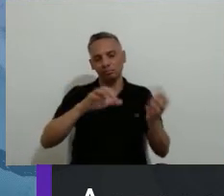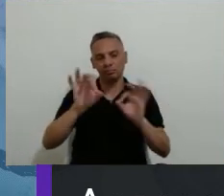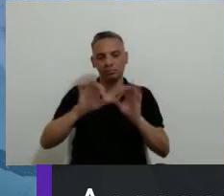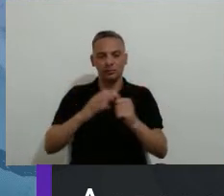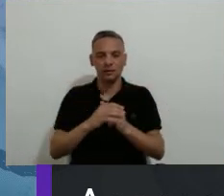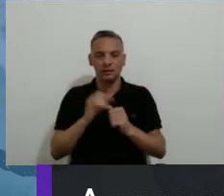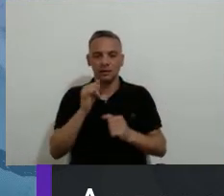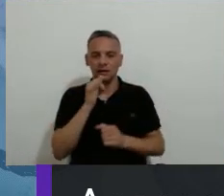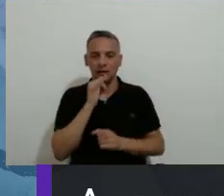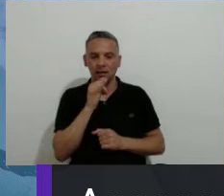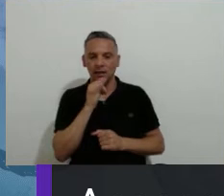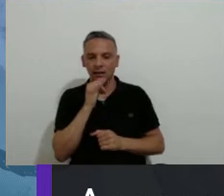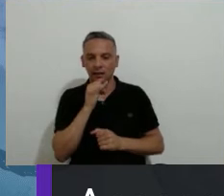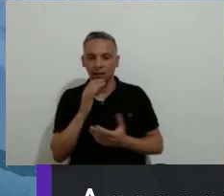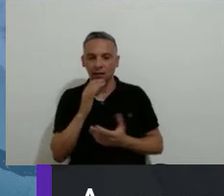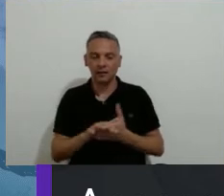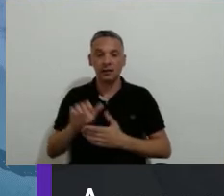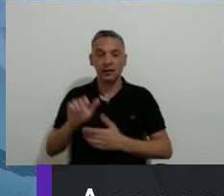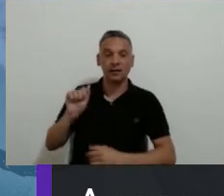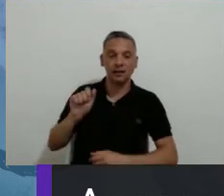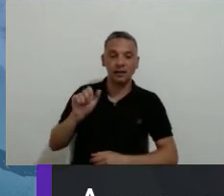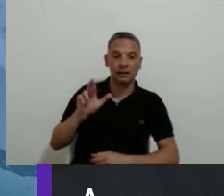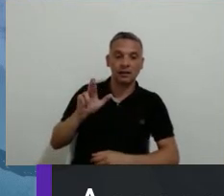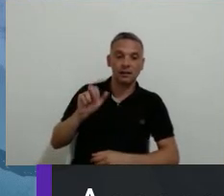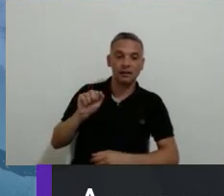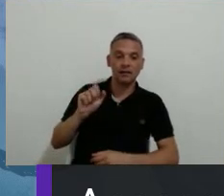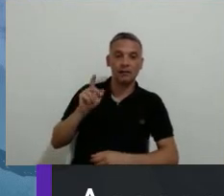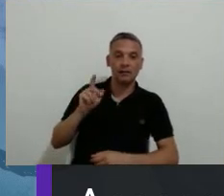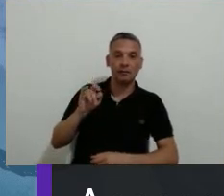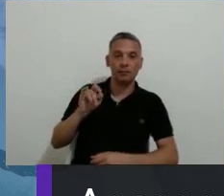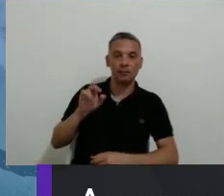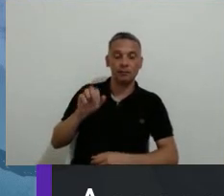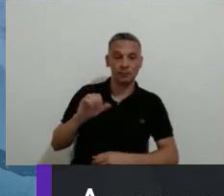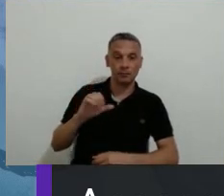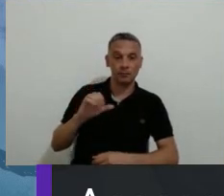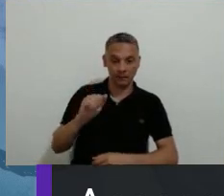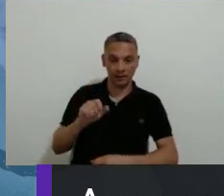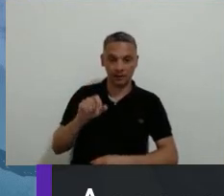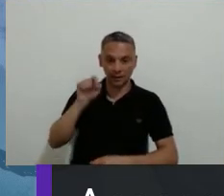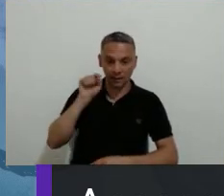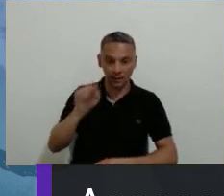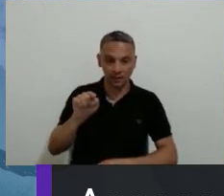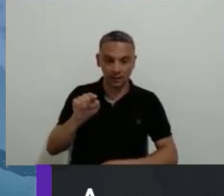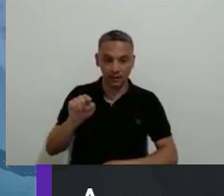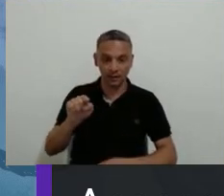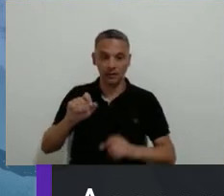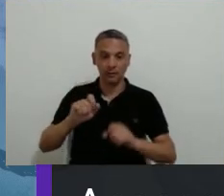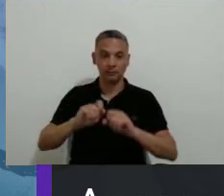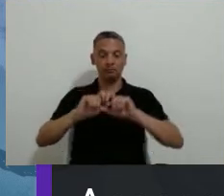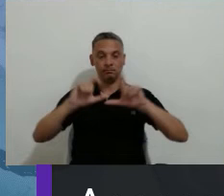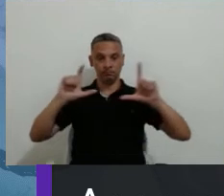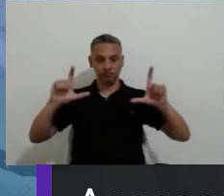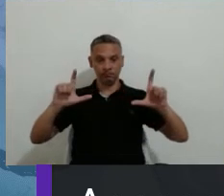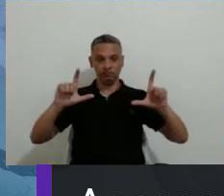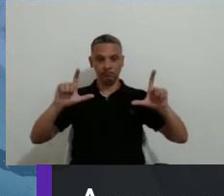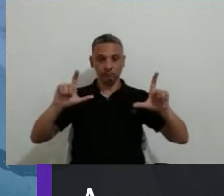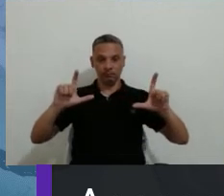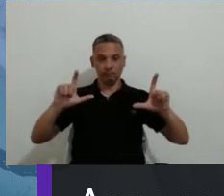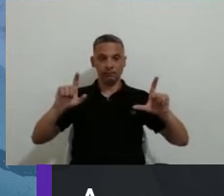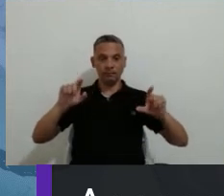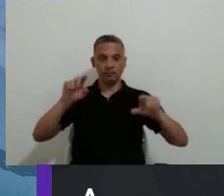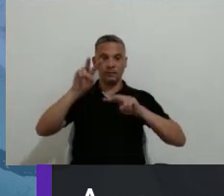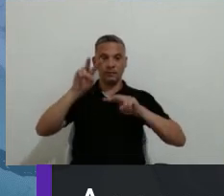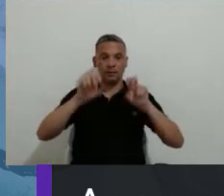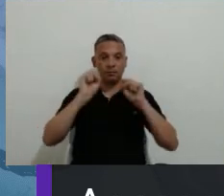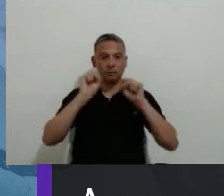gente pode pesquisar Arapiraca, como Diana fez. Ao clicar em Arapiraca, a gente tem a funcionalidade de download